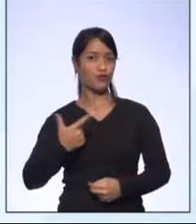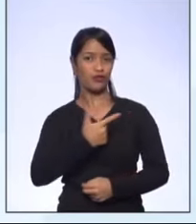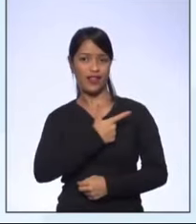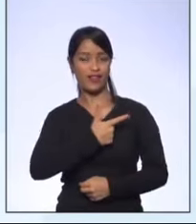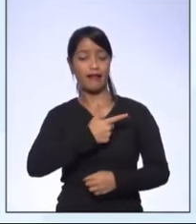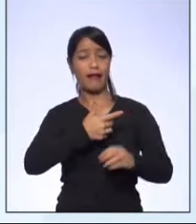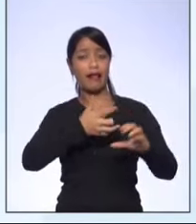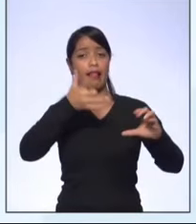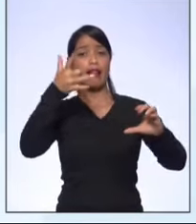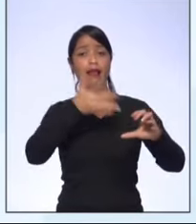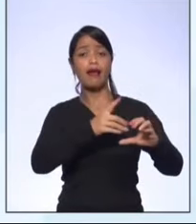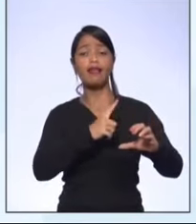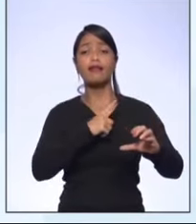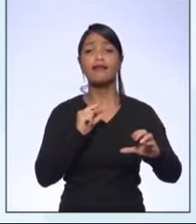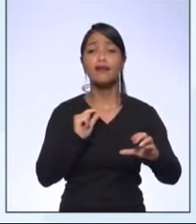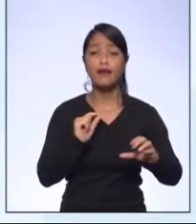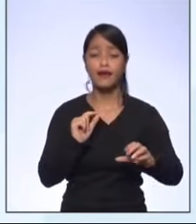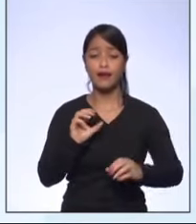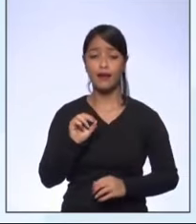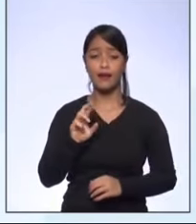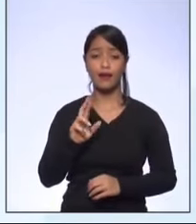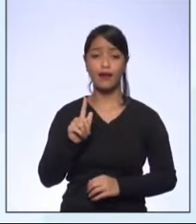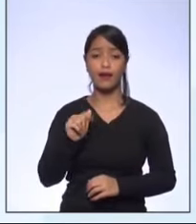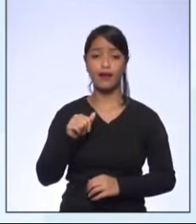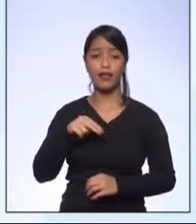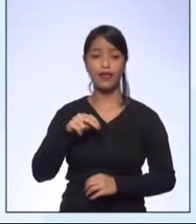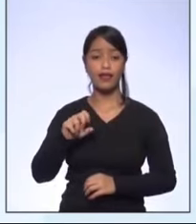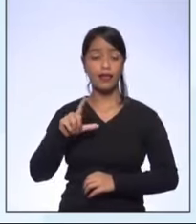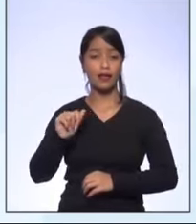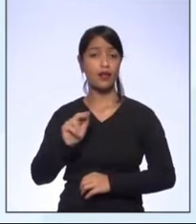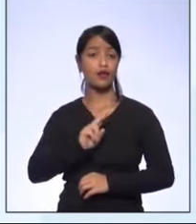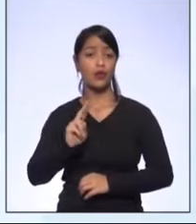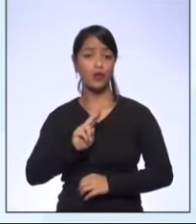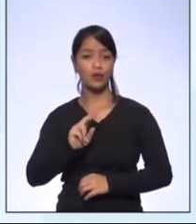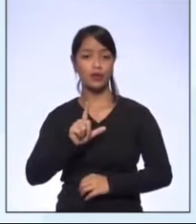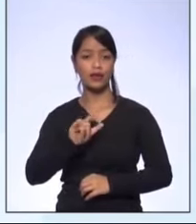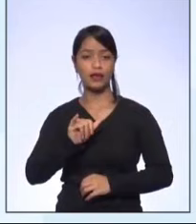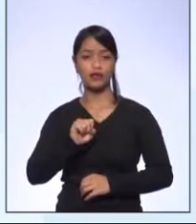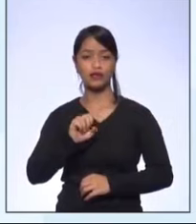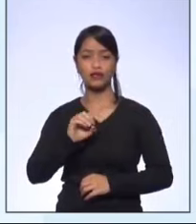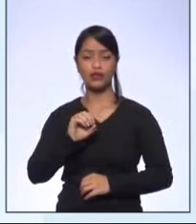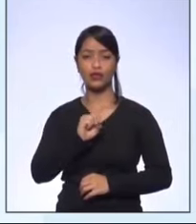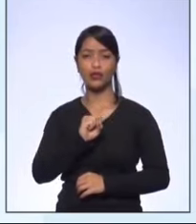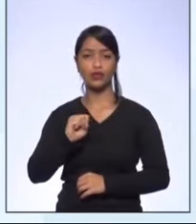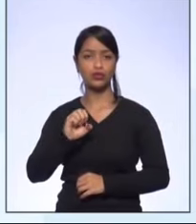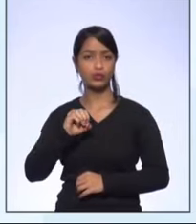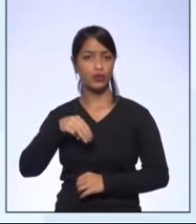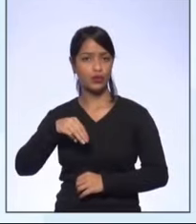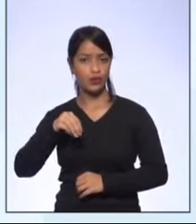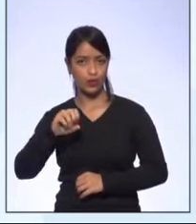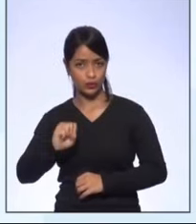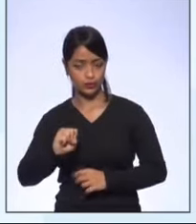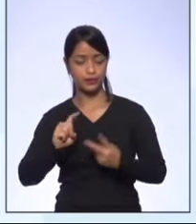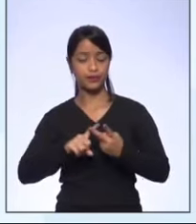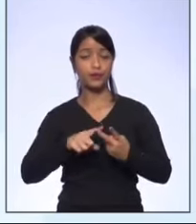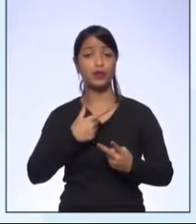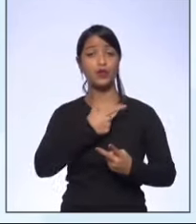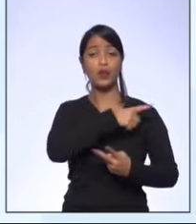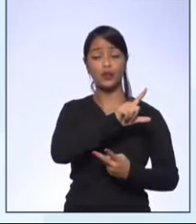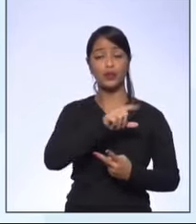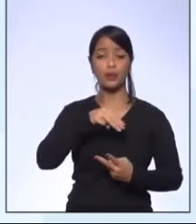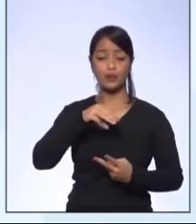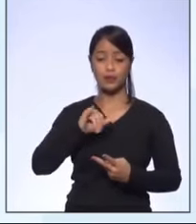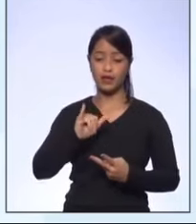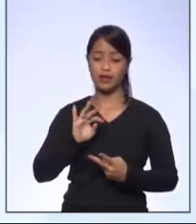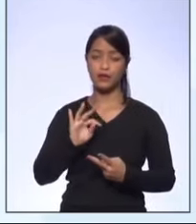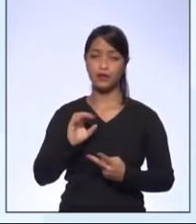fazer a digestão, que vai ser o lisossomo, ele vai ter uma organela para fazer a respiração celular, que vai ser a mitocôndria, ele